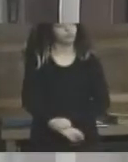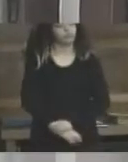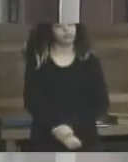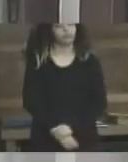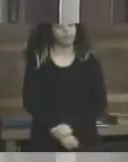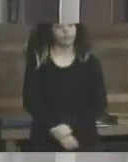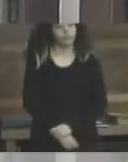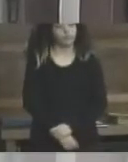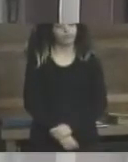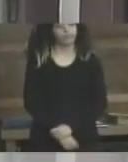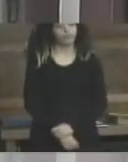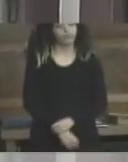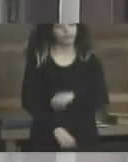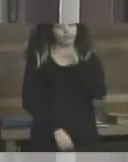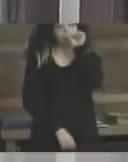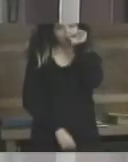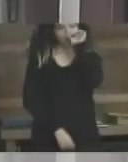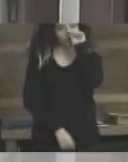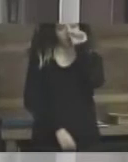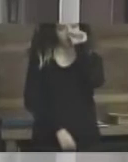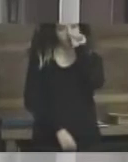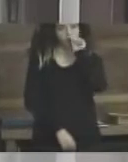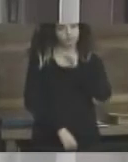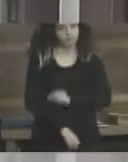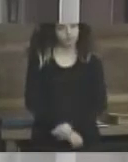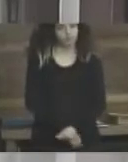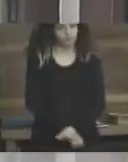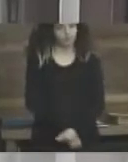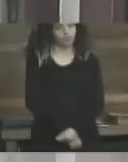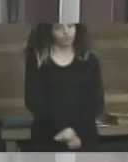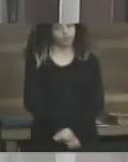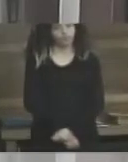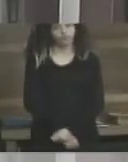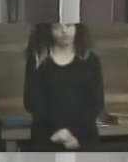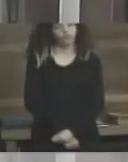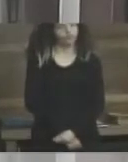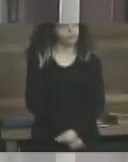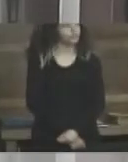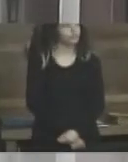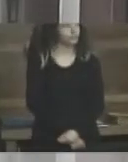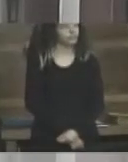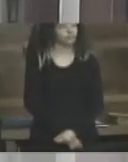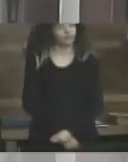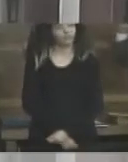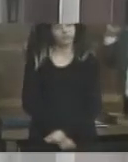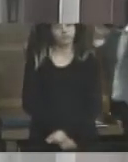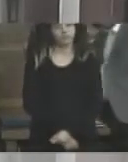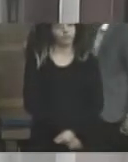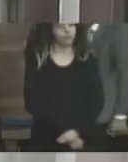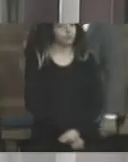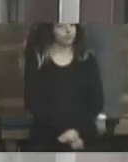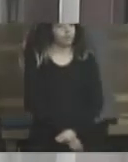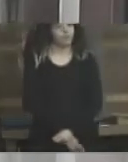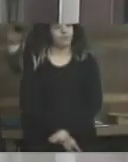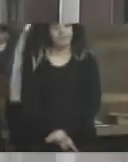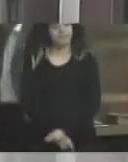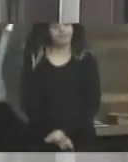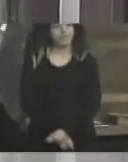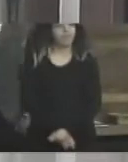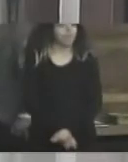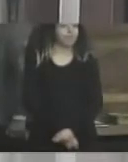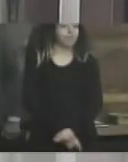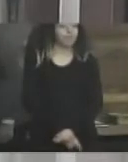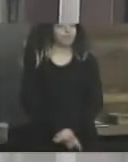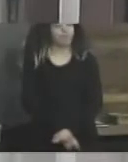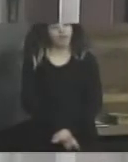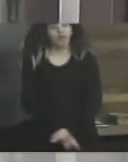estou aqui com o meu amigo que está aqui, o Periquito, que ele tem residência lá próxima, não usa ônibus, mas é um que vem brigando por conta da